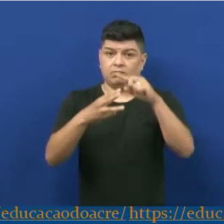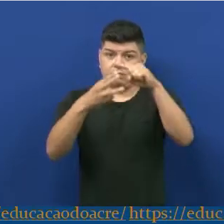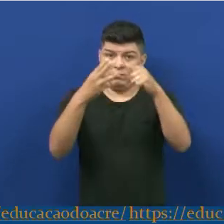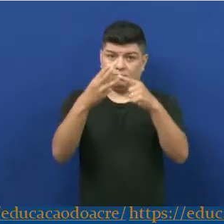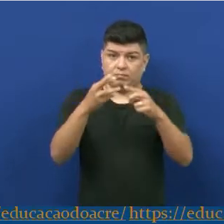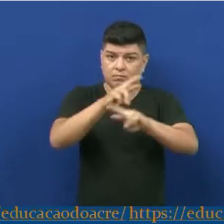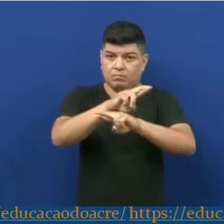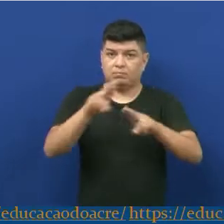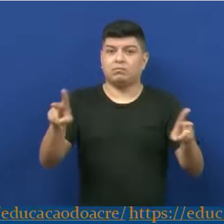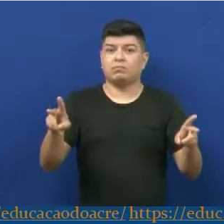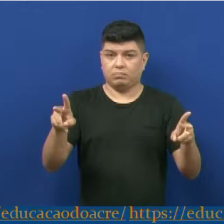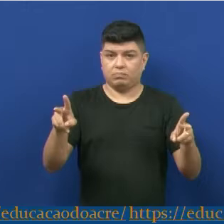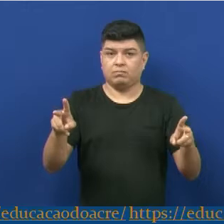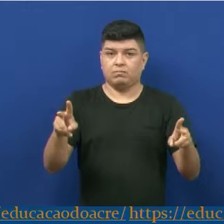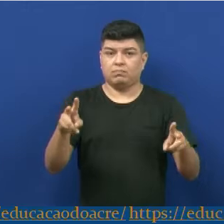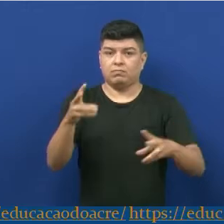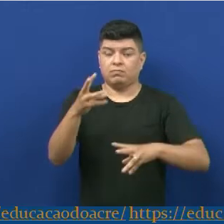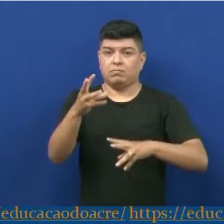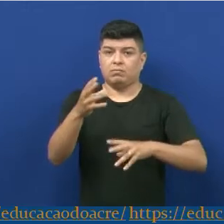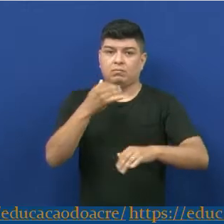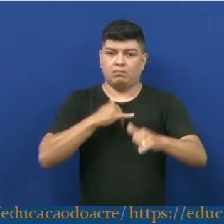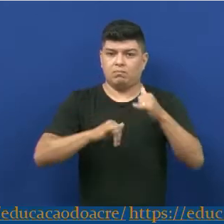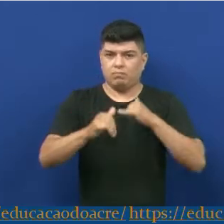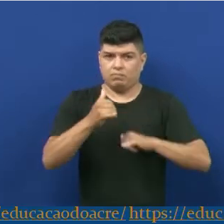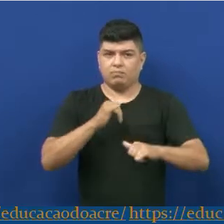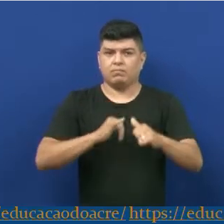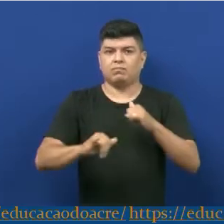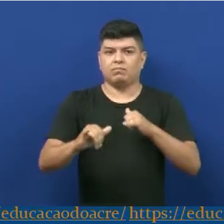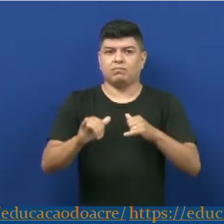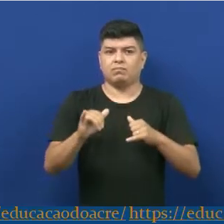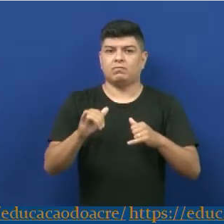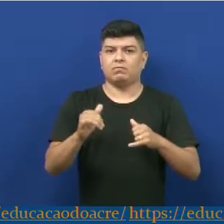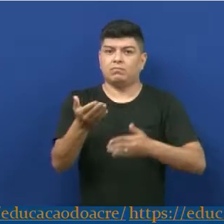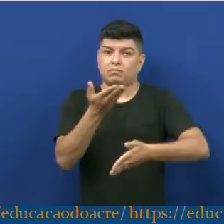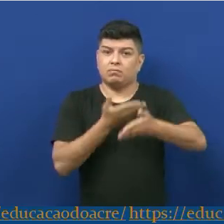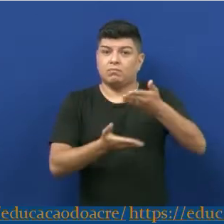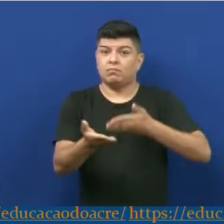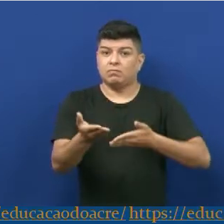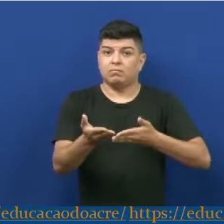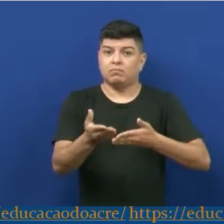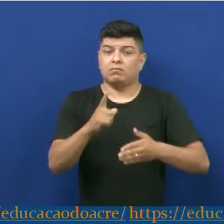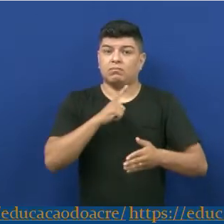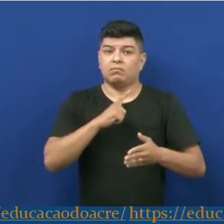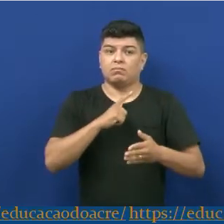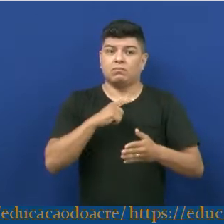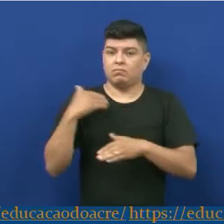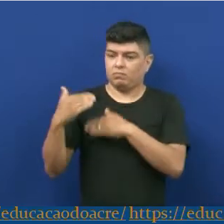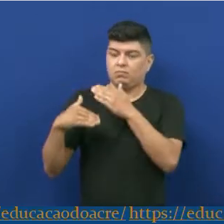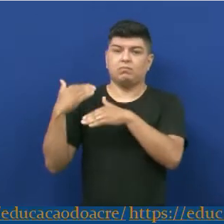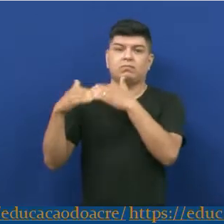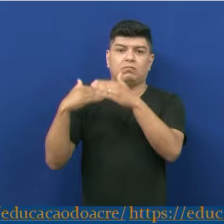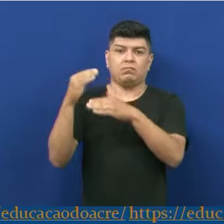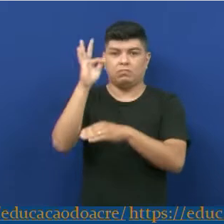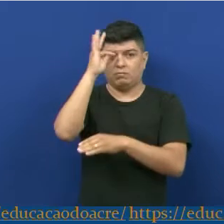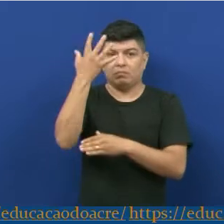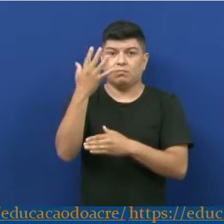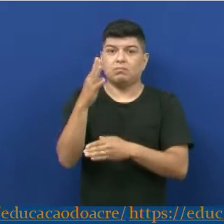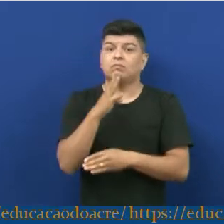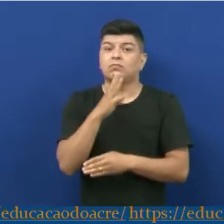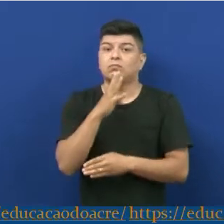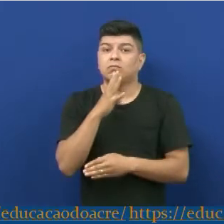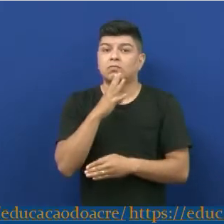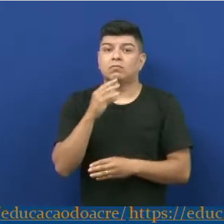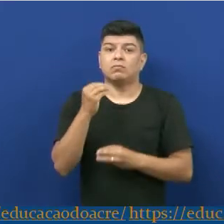maneiras diferentes em que essa energia pode ser transmitida. E dentre essas maneiras nós temos um processo, um fenômeno conhecido